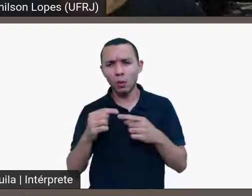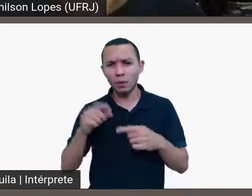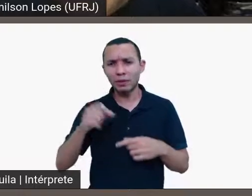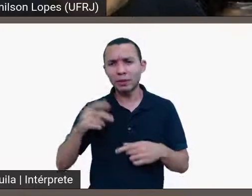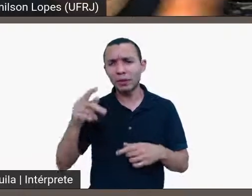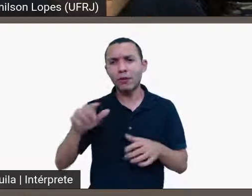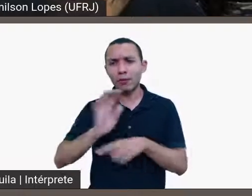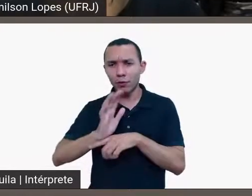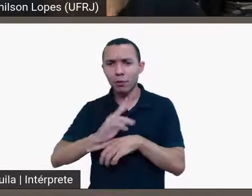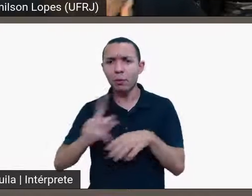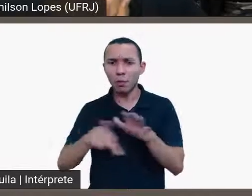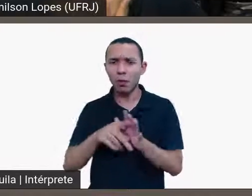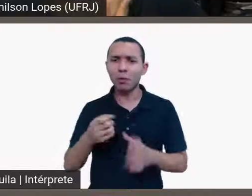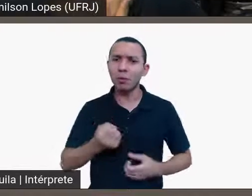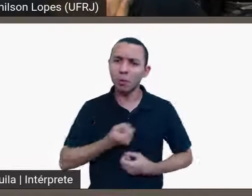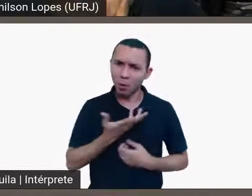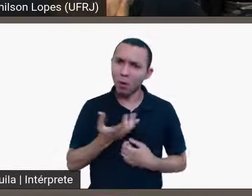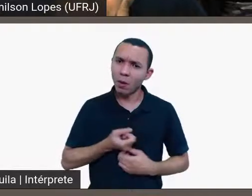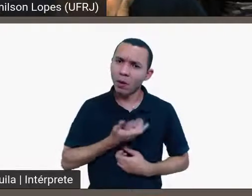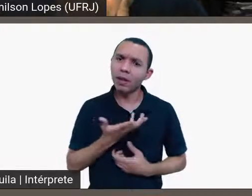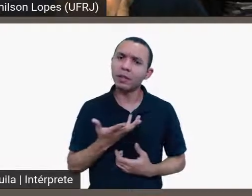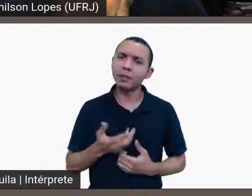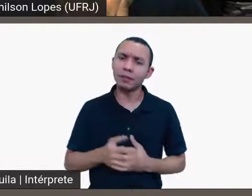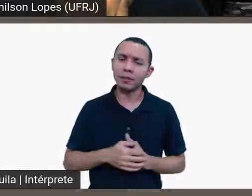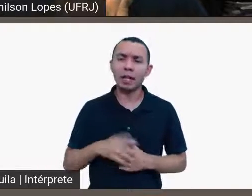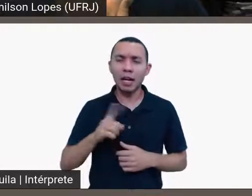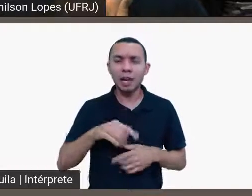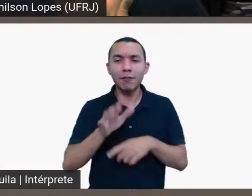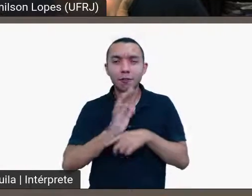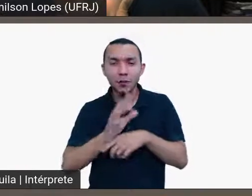poeta, um filme na tradição do cinema experimental,